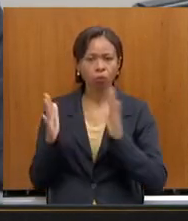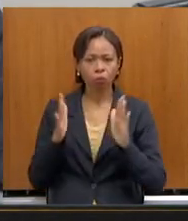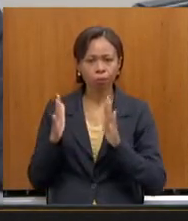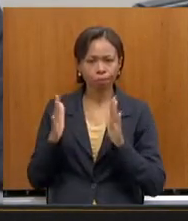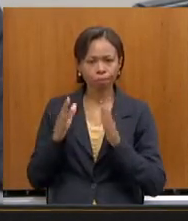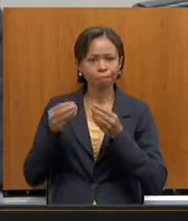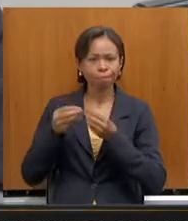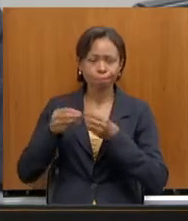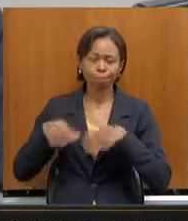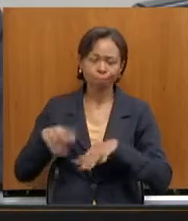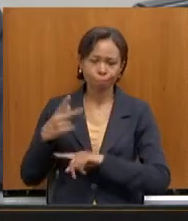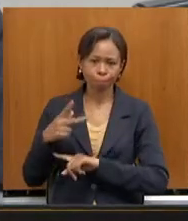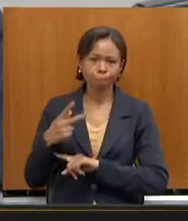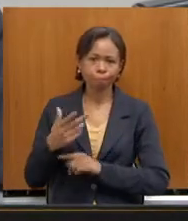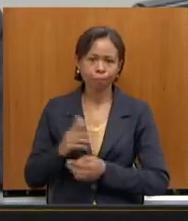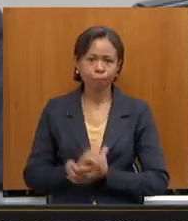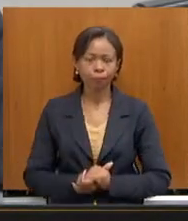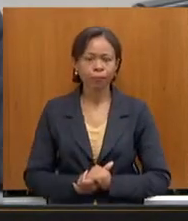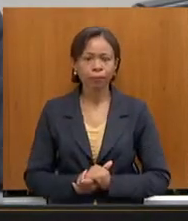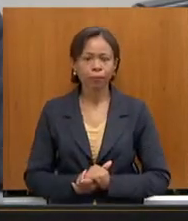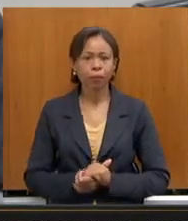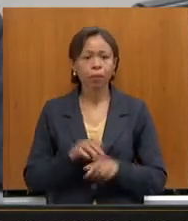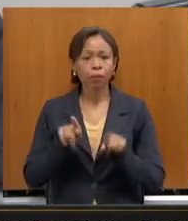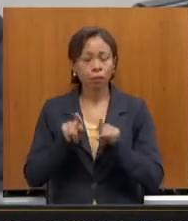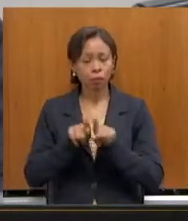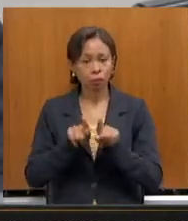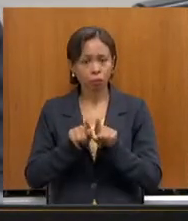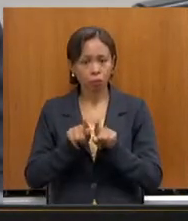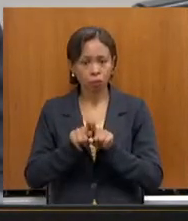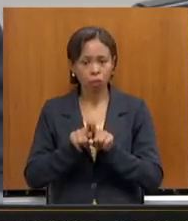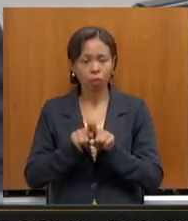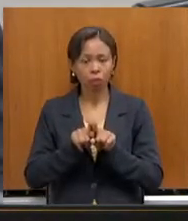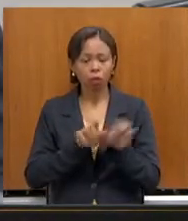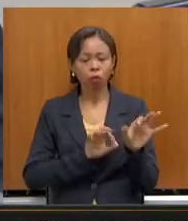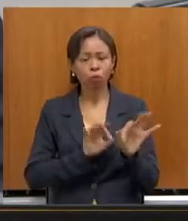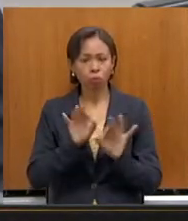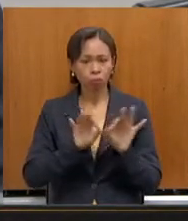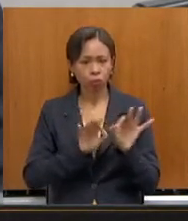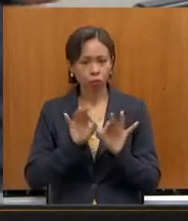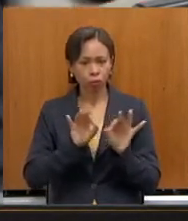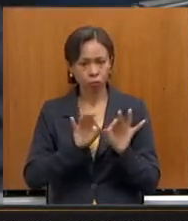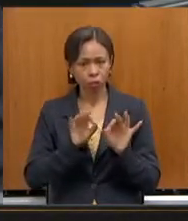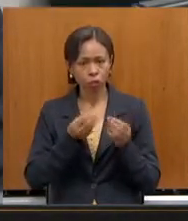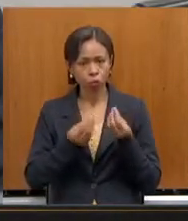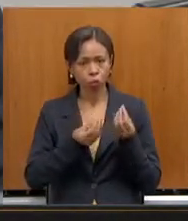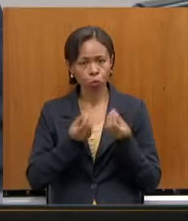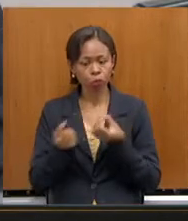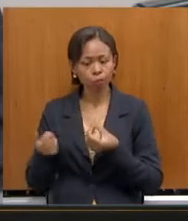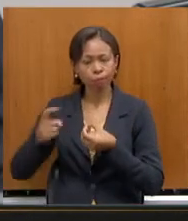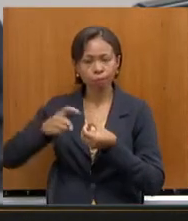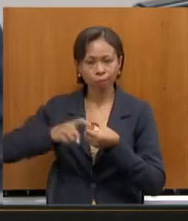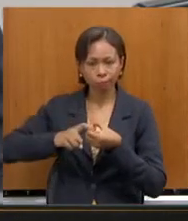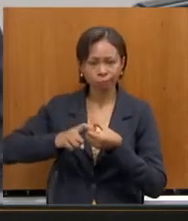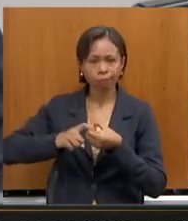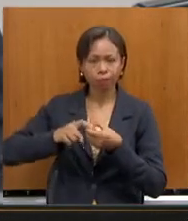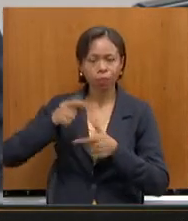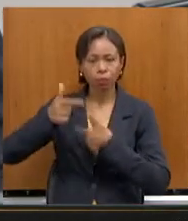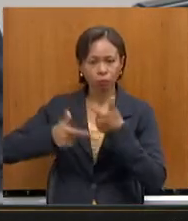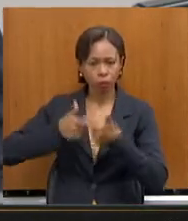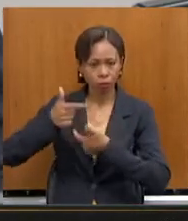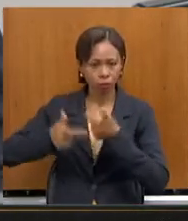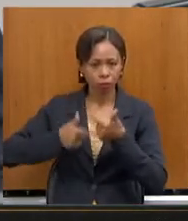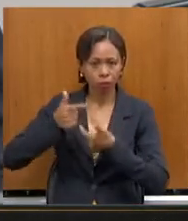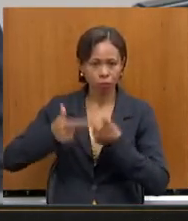impactos bem como sobre o planejamento para retomada das atividades rotineiras